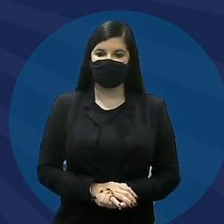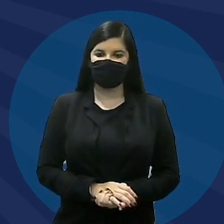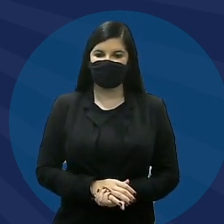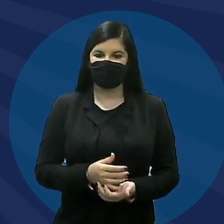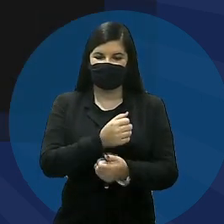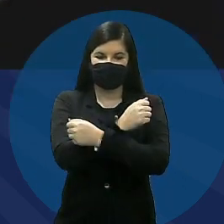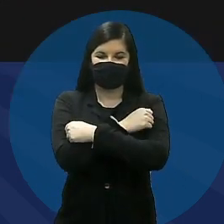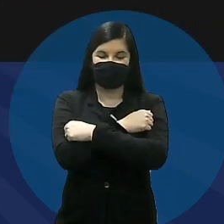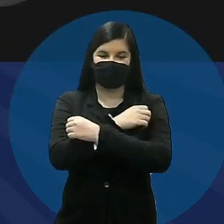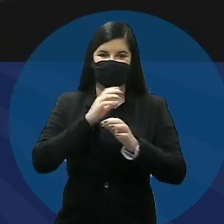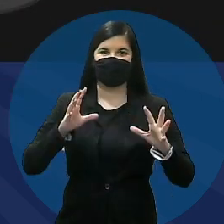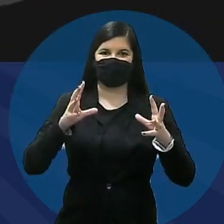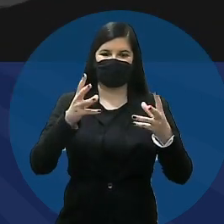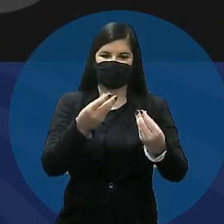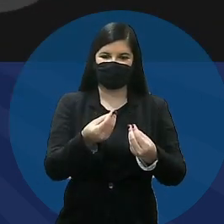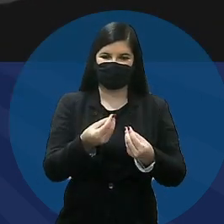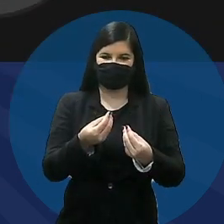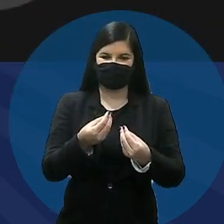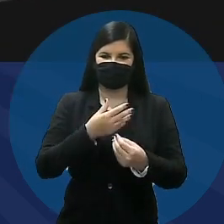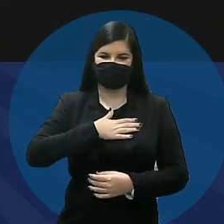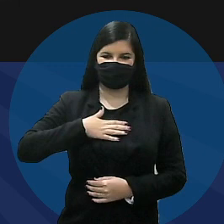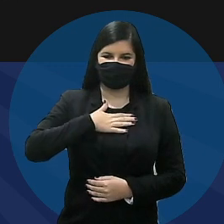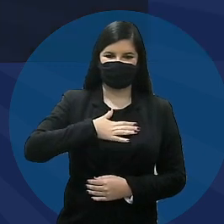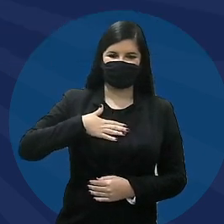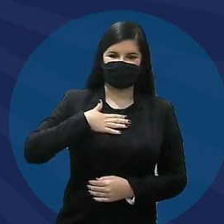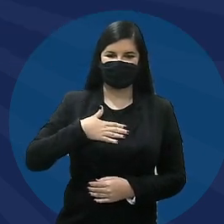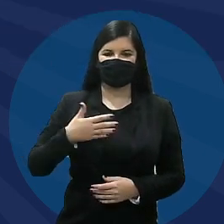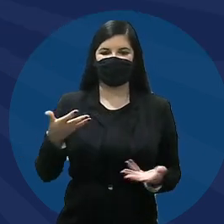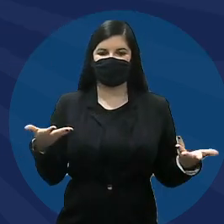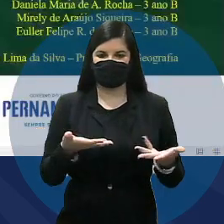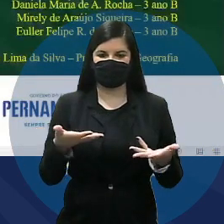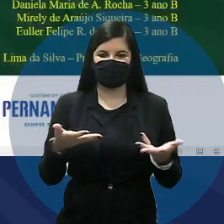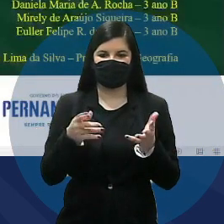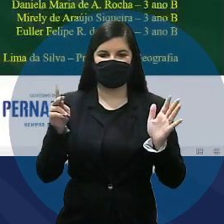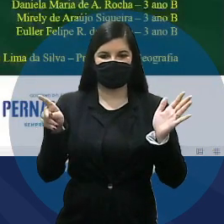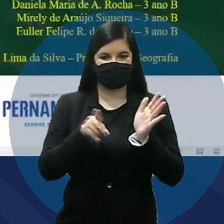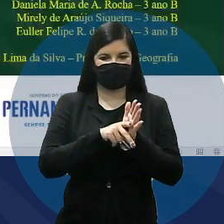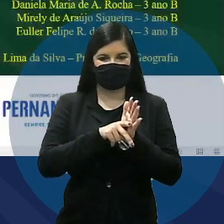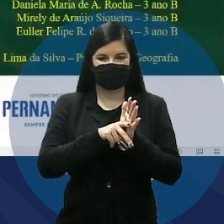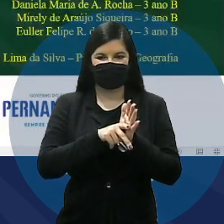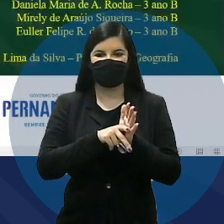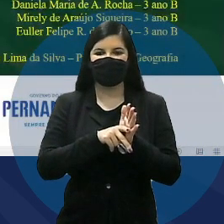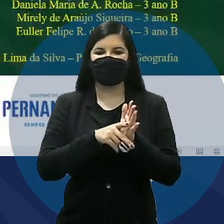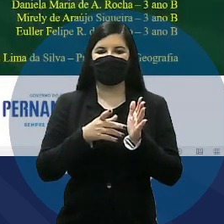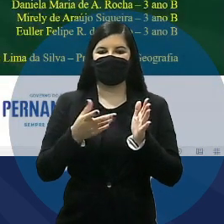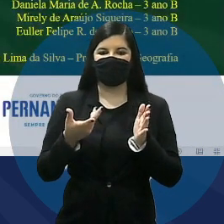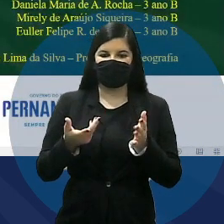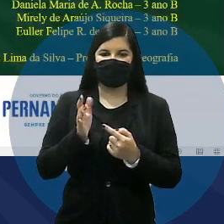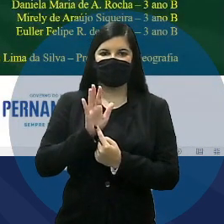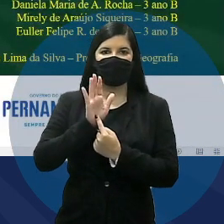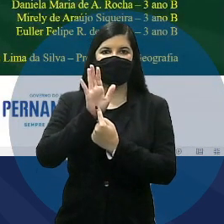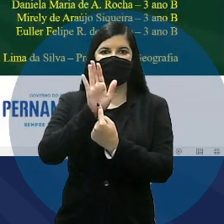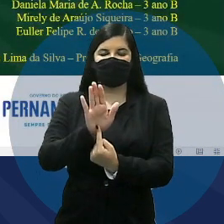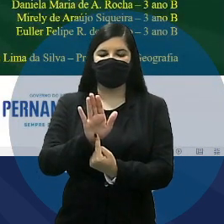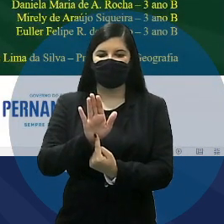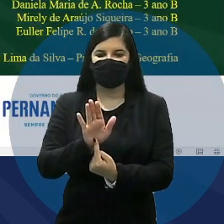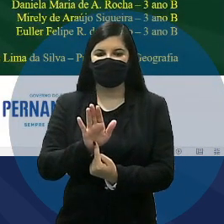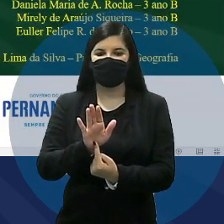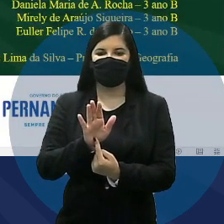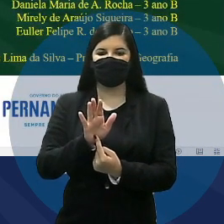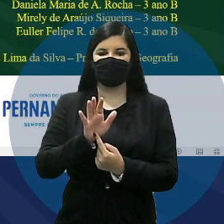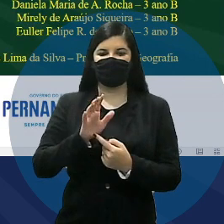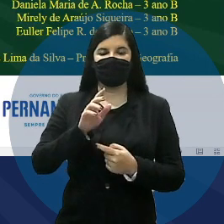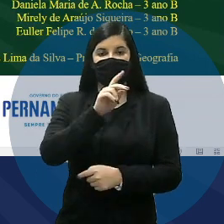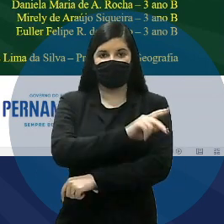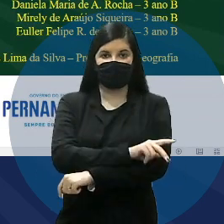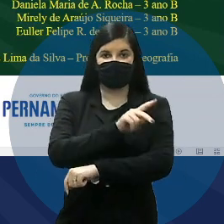abraço a todos. Satisfação para nós estarmos fazendo parte dessa mostra de inovações